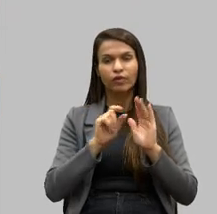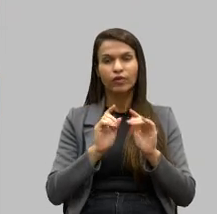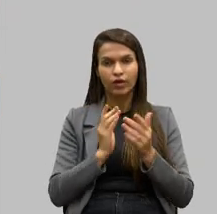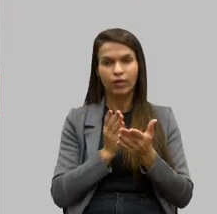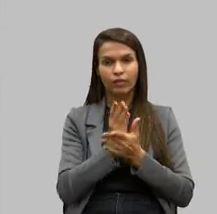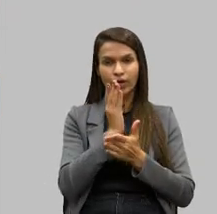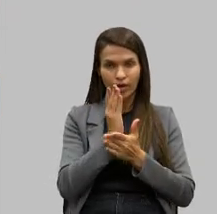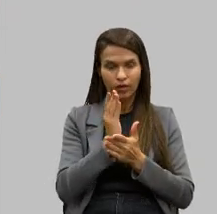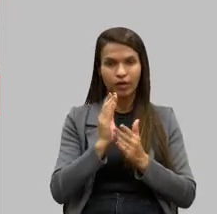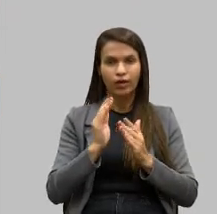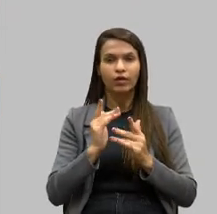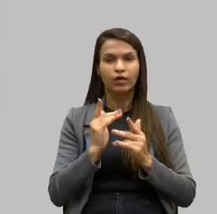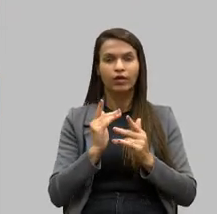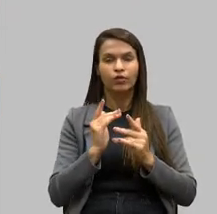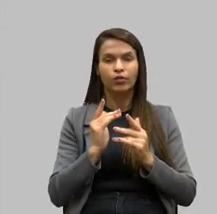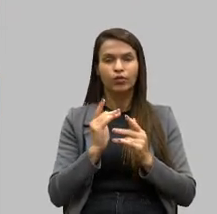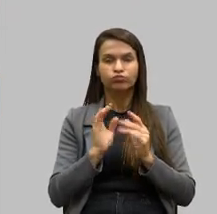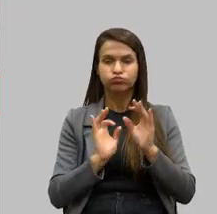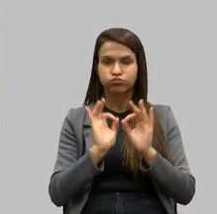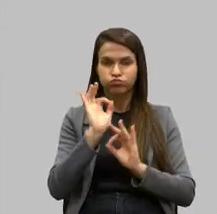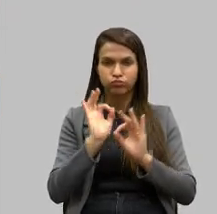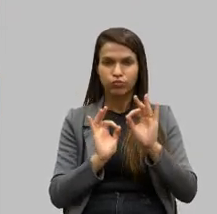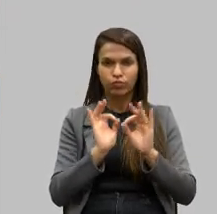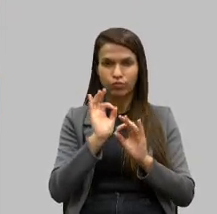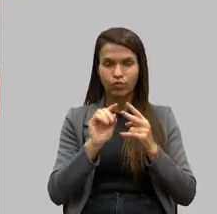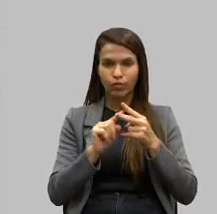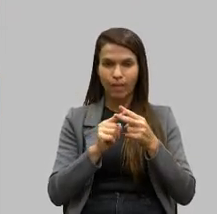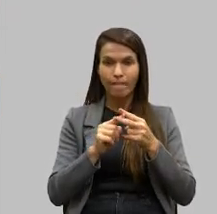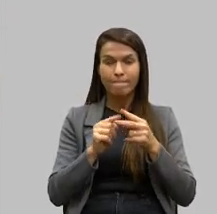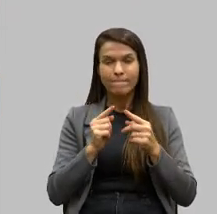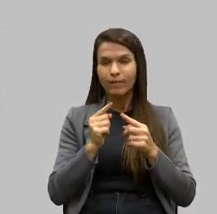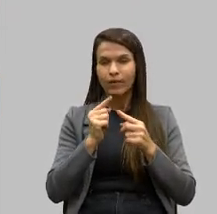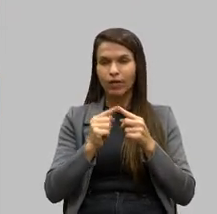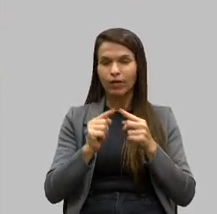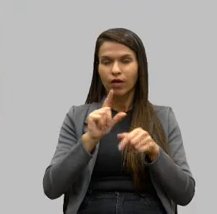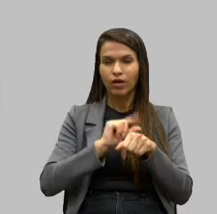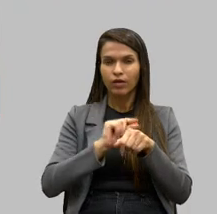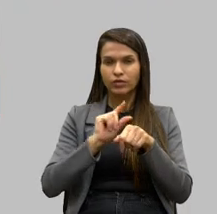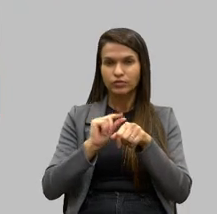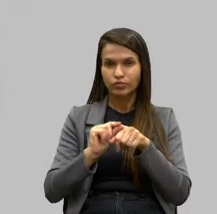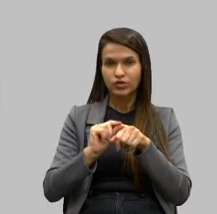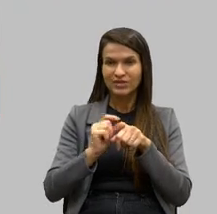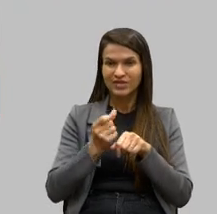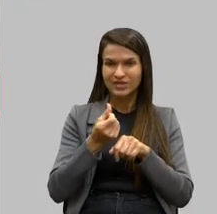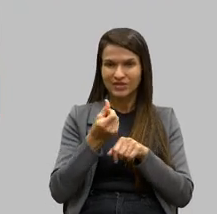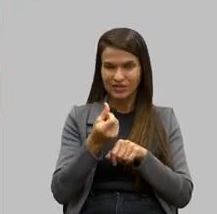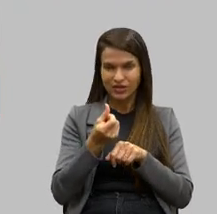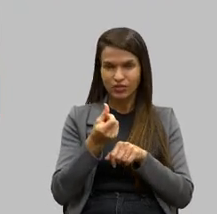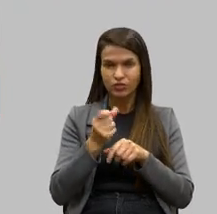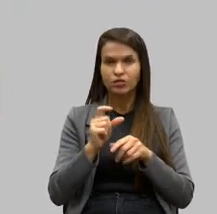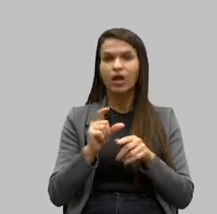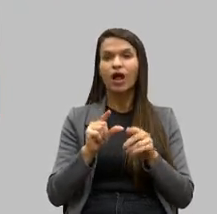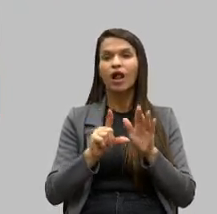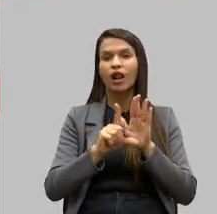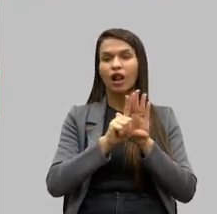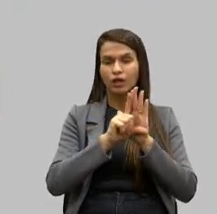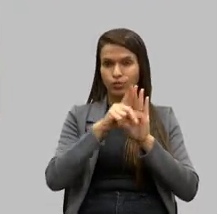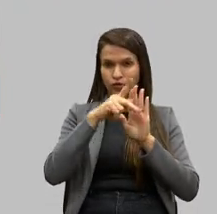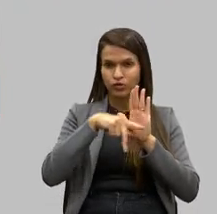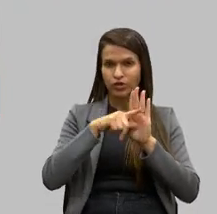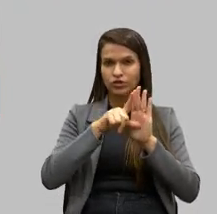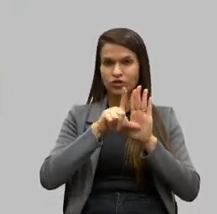na Casa do Reajuste, mas com o veto ao artigo 6º do projeto de lei.